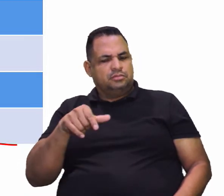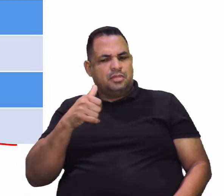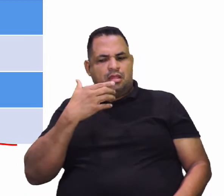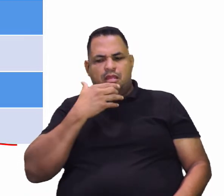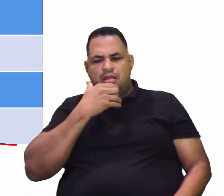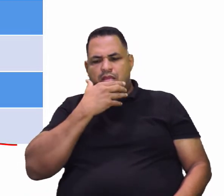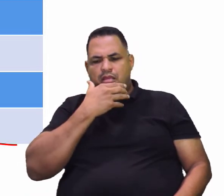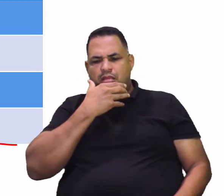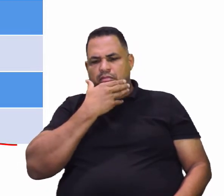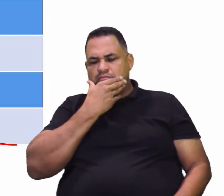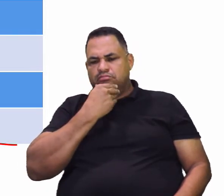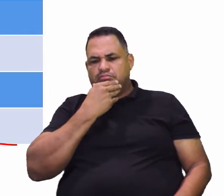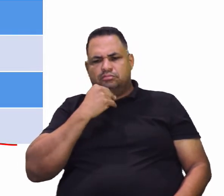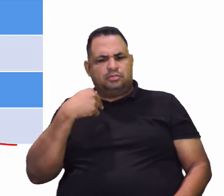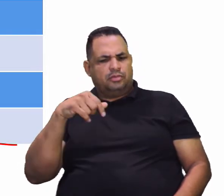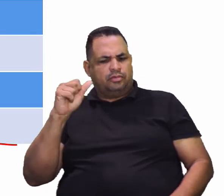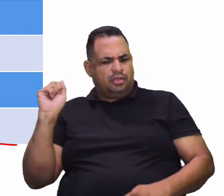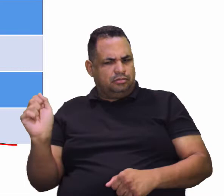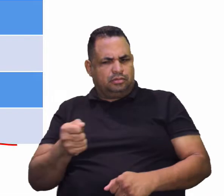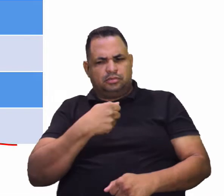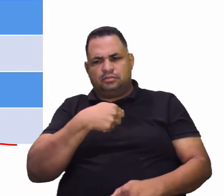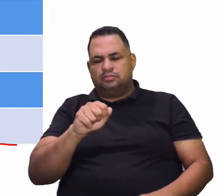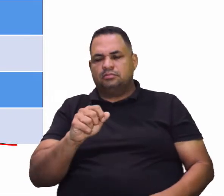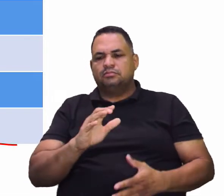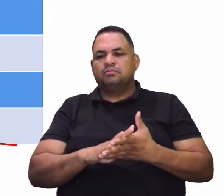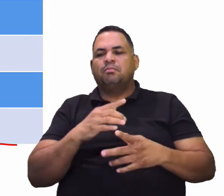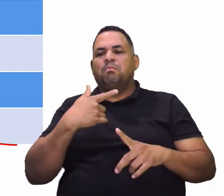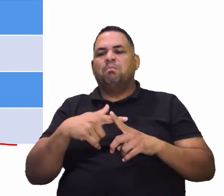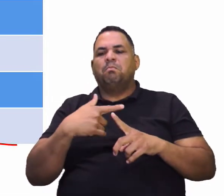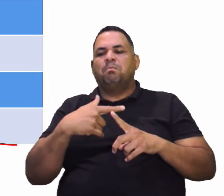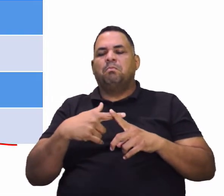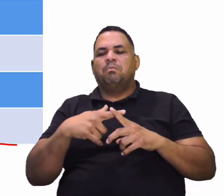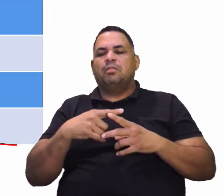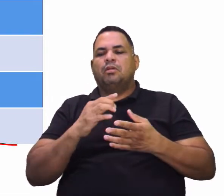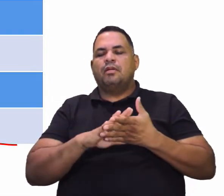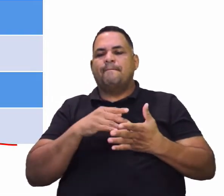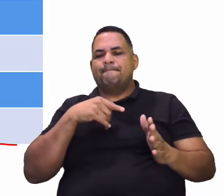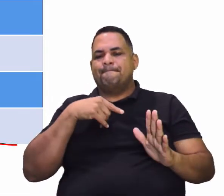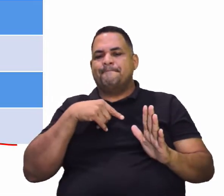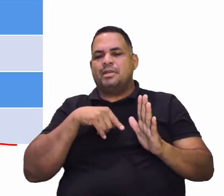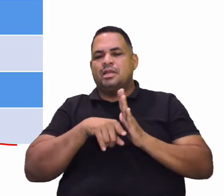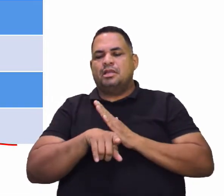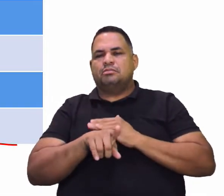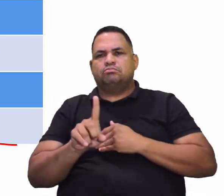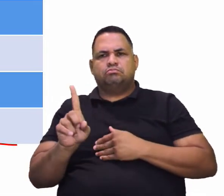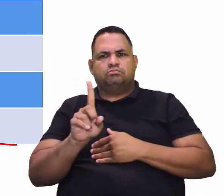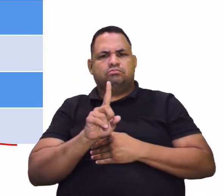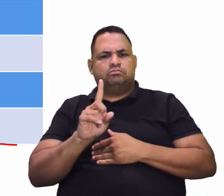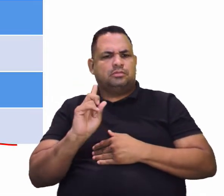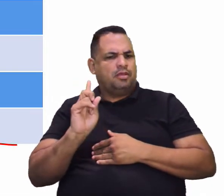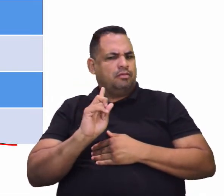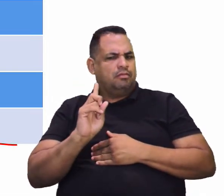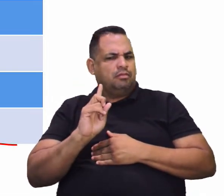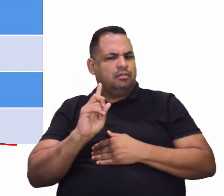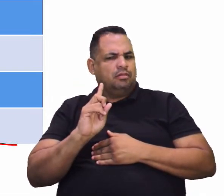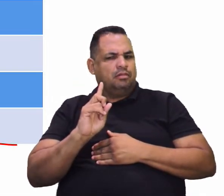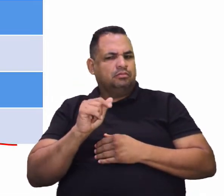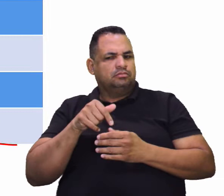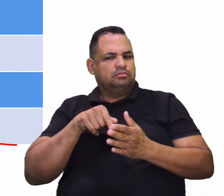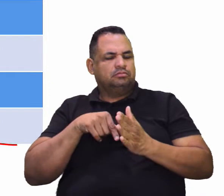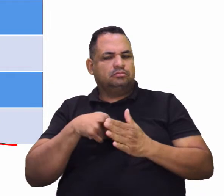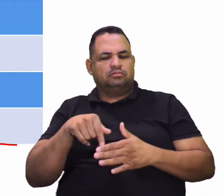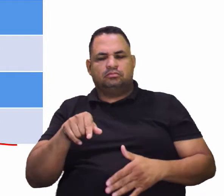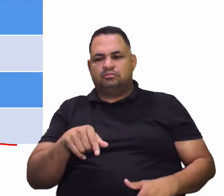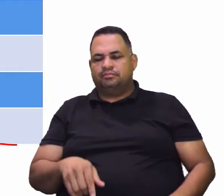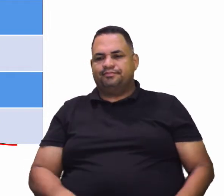tênis? Aí eu já coloco um não aí, porque é uma pergunta negativa. Ué, ele não vai jogar tênis? É